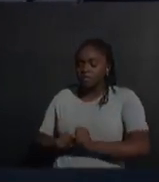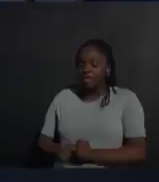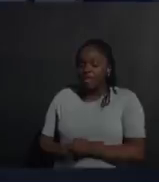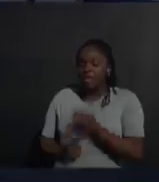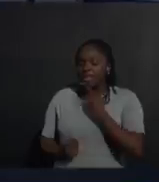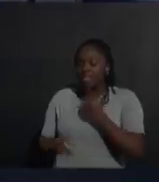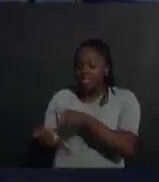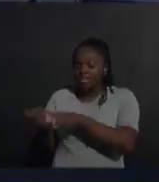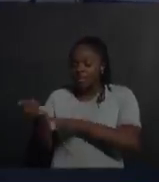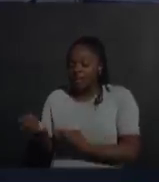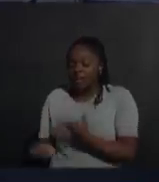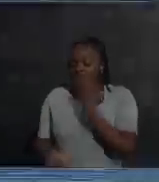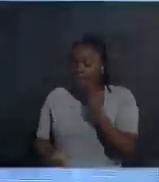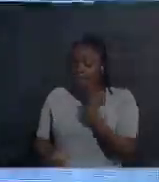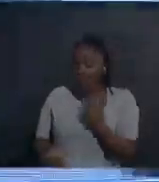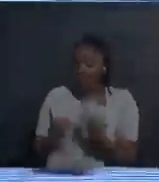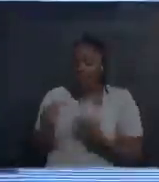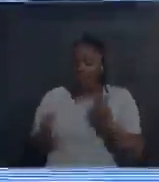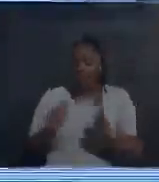sangue.